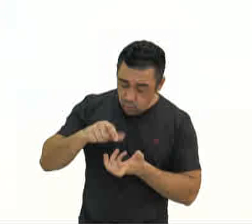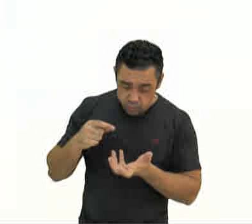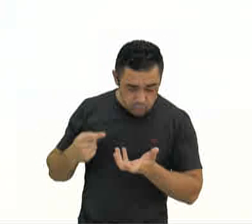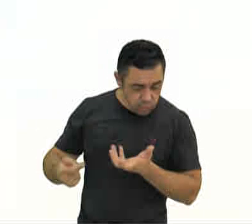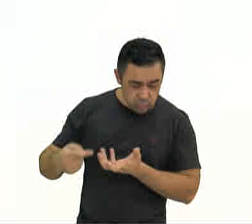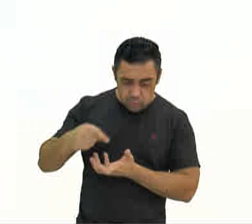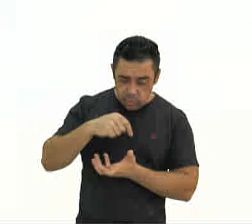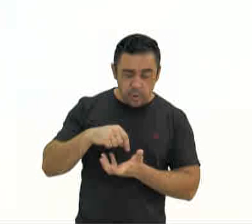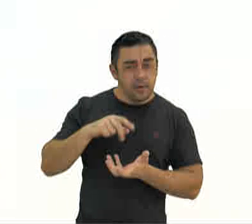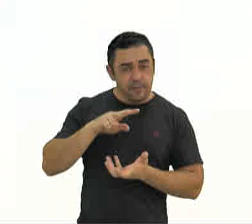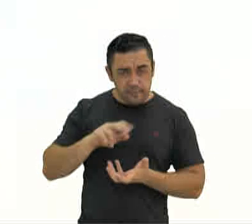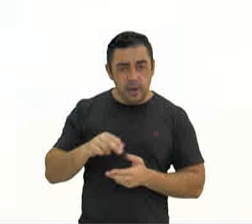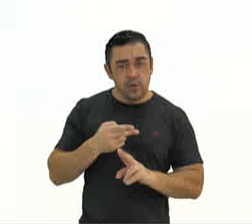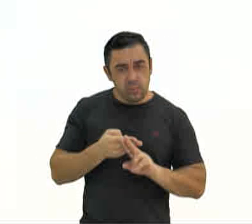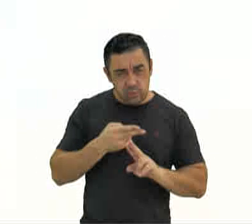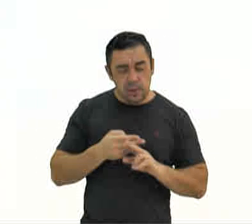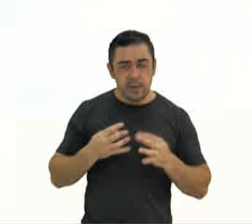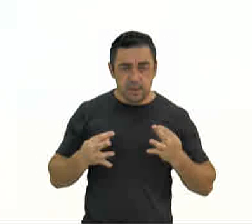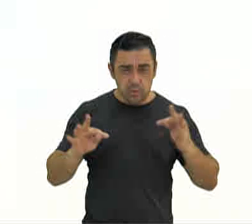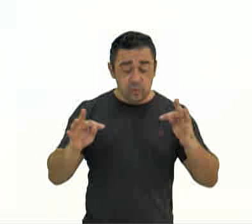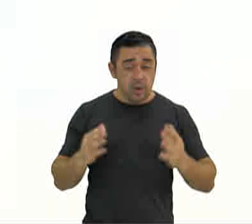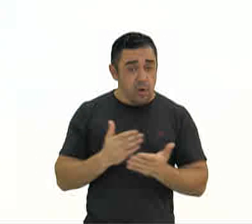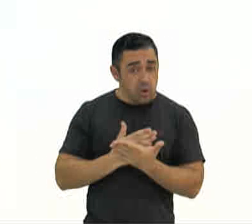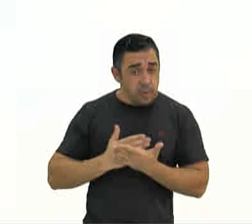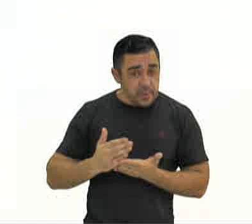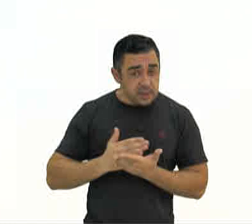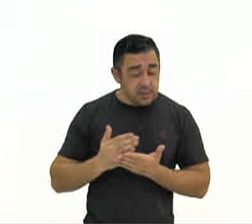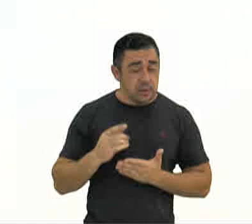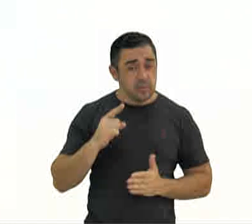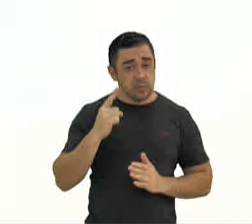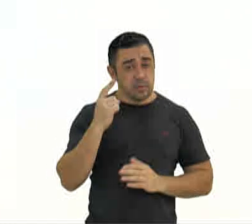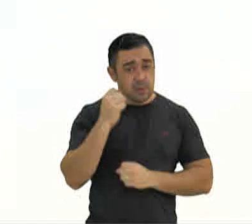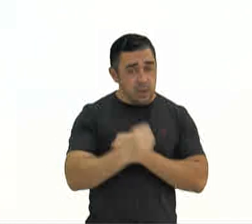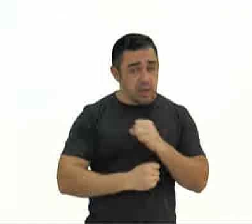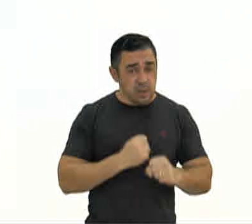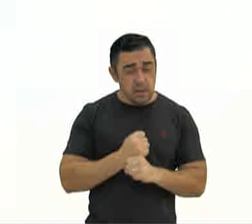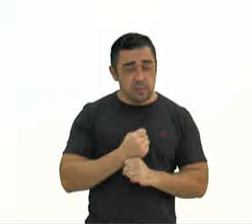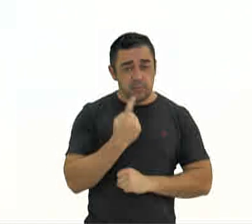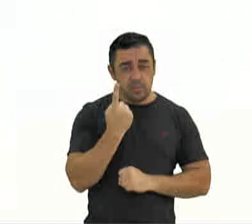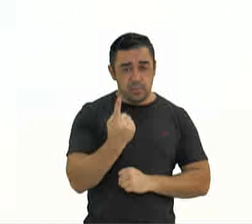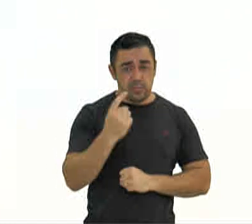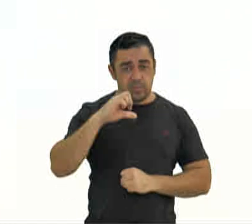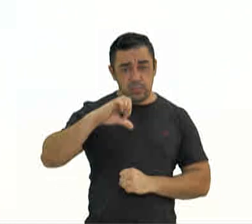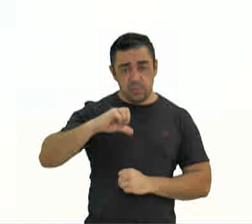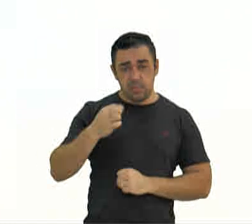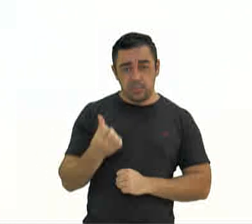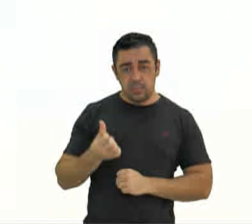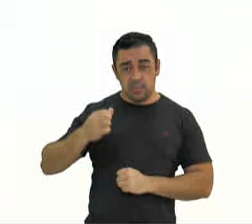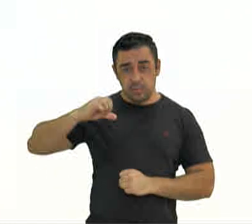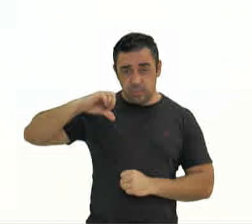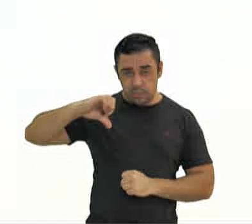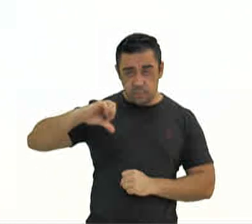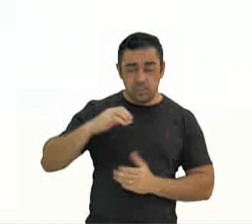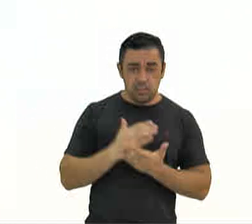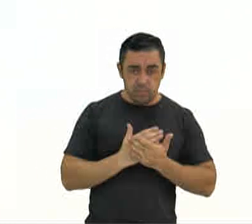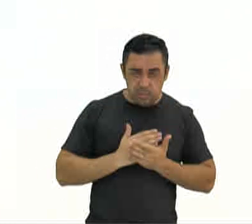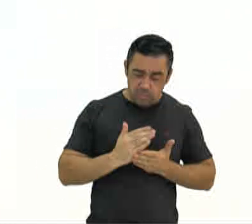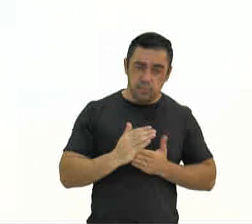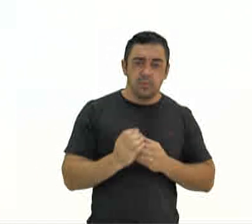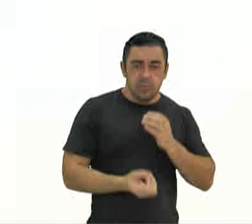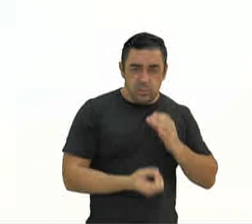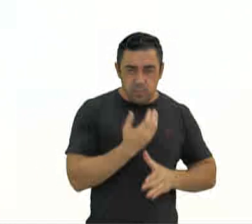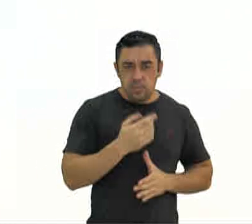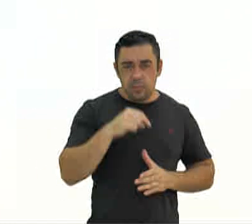esse tipo de tecnologia. Nós começamos a partir de 69. Em 69 começamos a ter essa